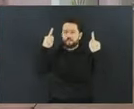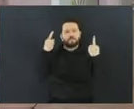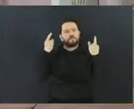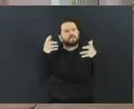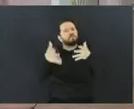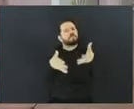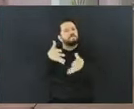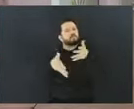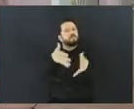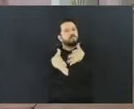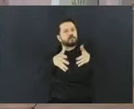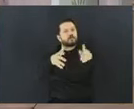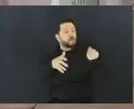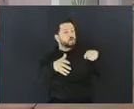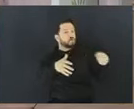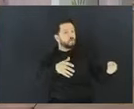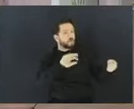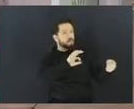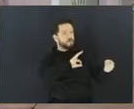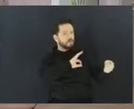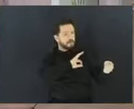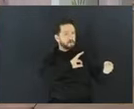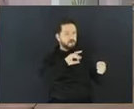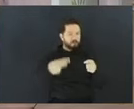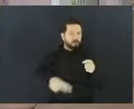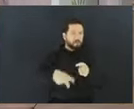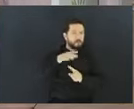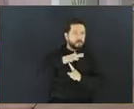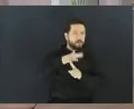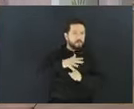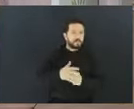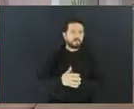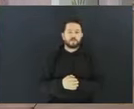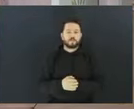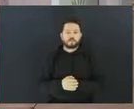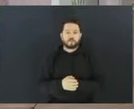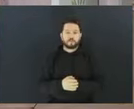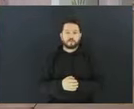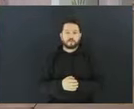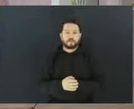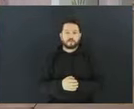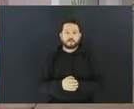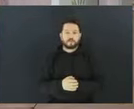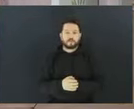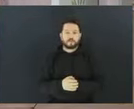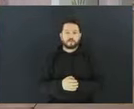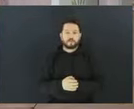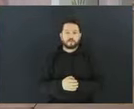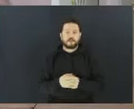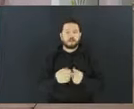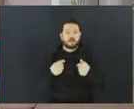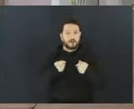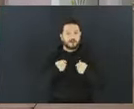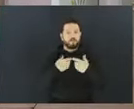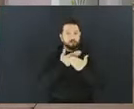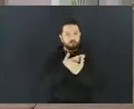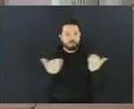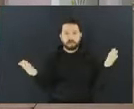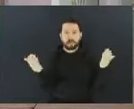Polícia Militar do Estado do Paraná. Então, eu pretendo passar para todos os senhores e para as senhoras um vídeo daquilo que nós fizemos